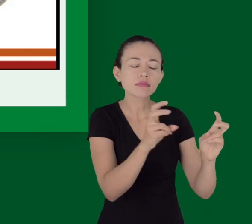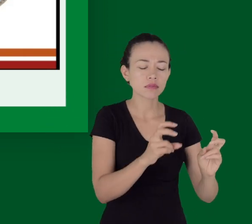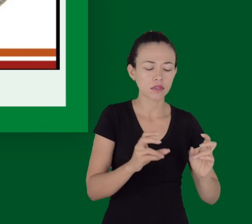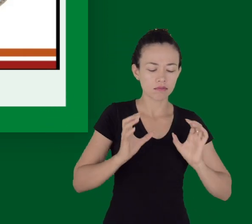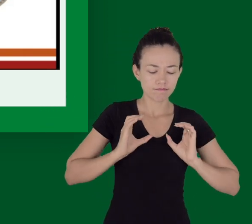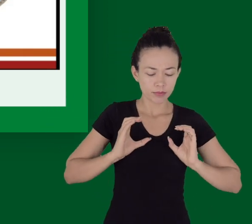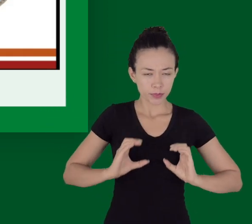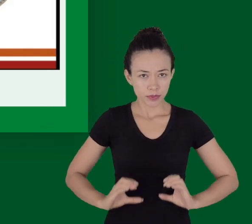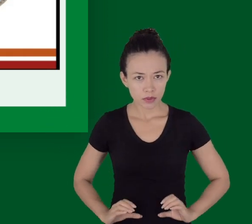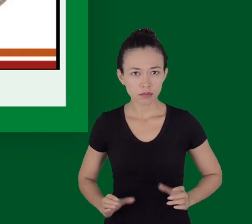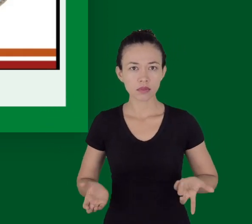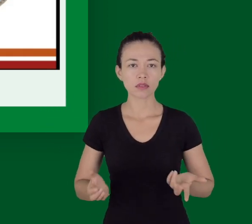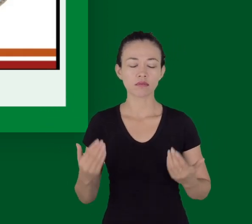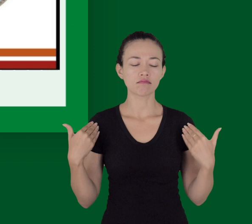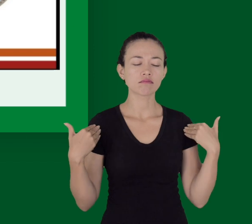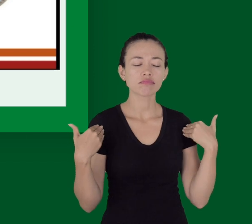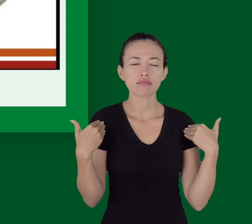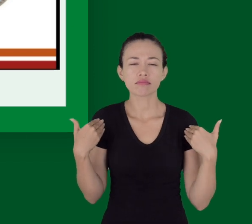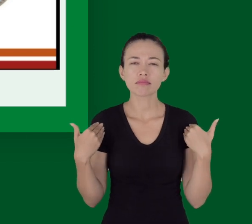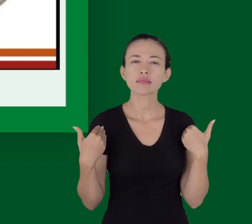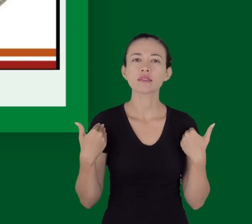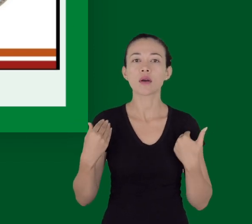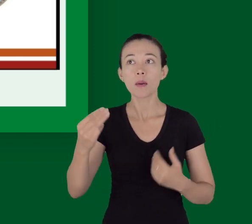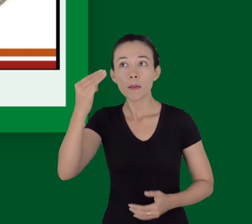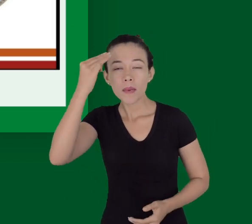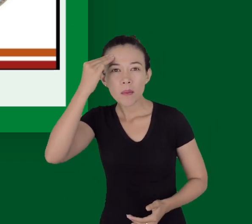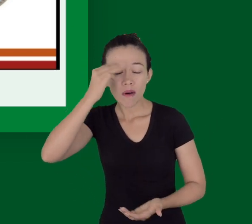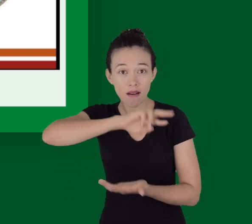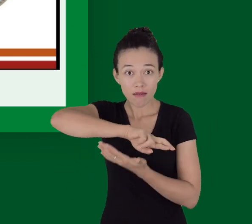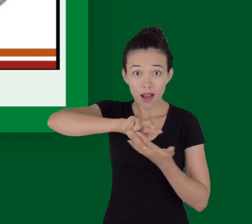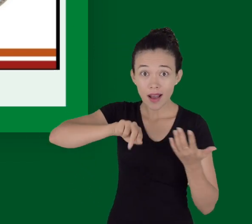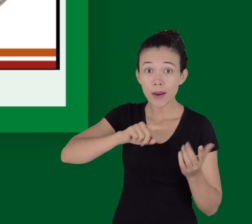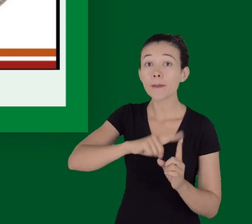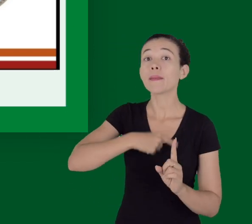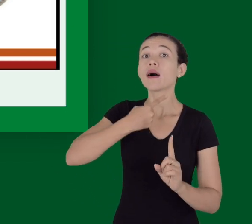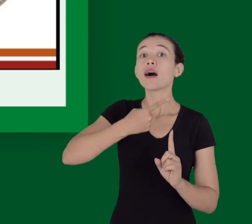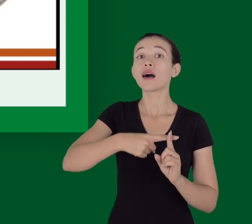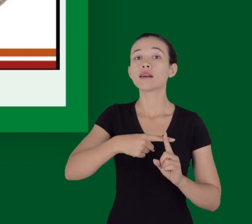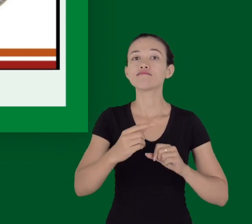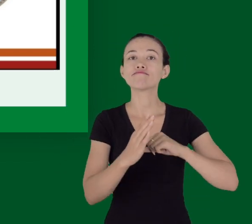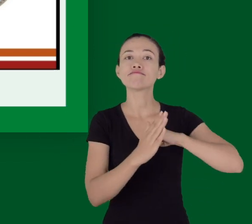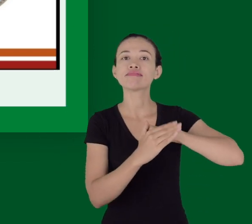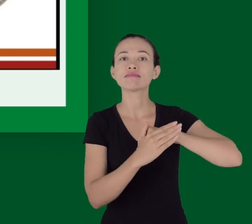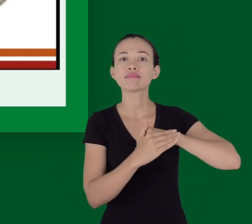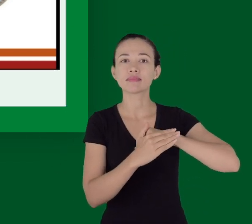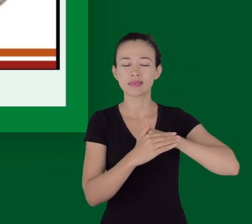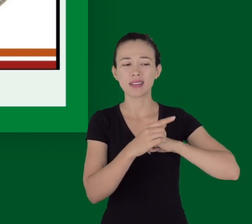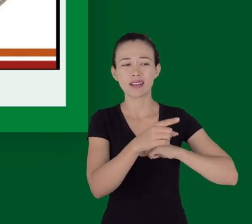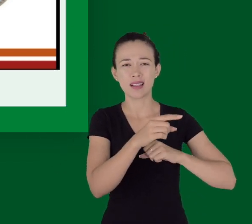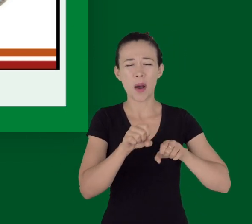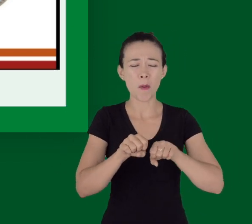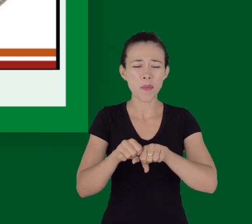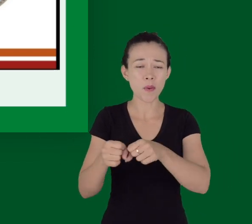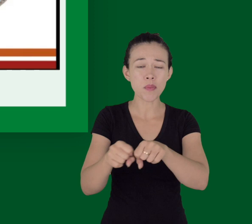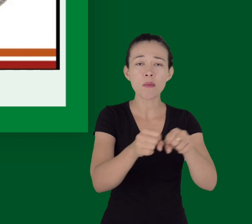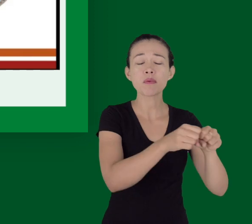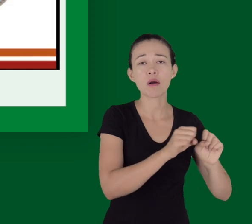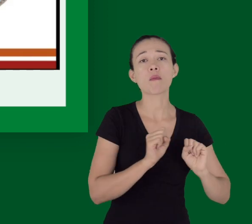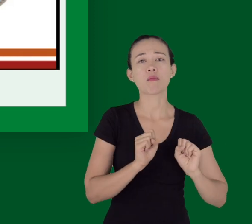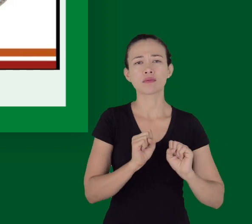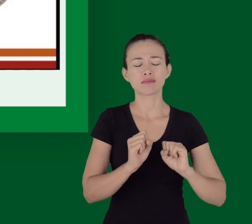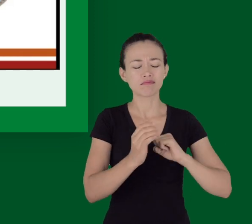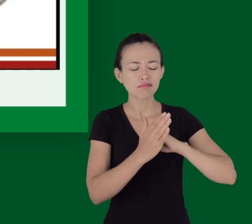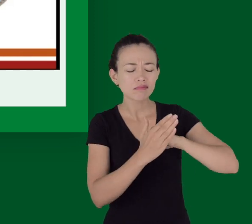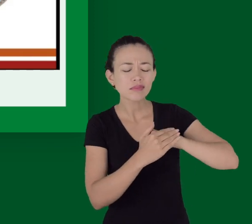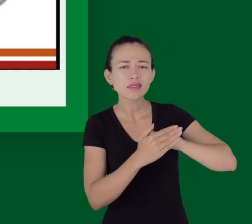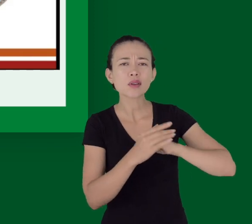percepção, emoção, comportamento, área motora, fala, memória, eu posso ter um comprometimento dessa estrutura ventricular.